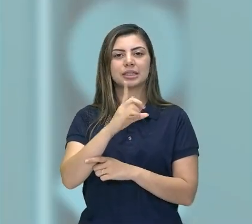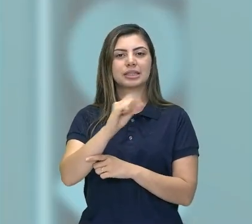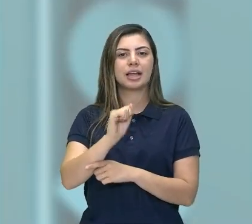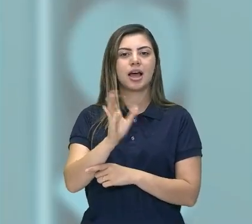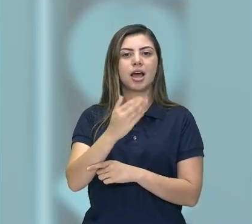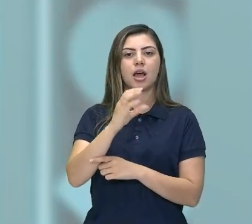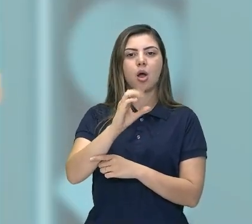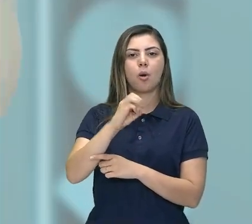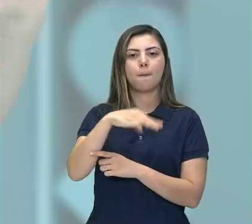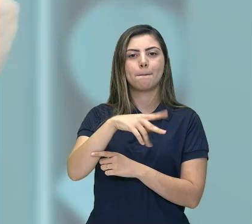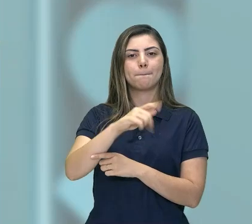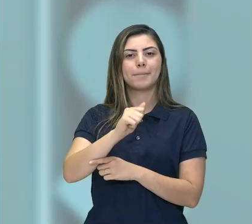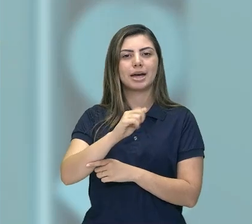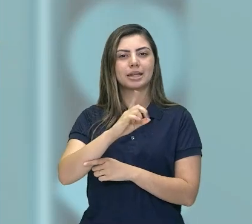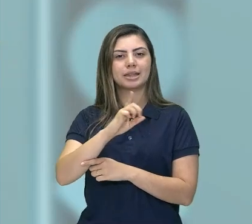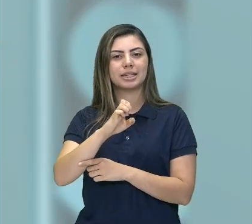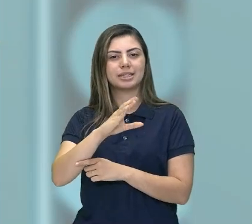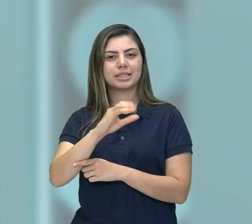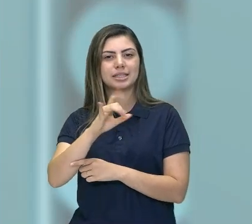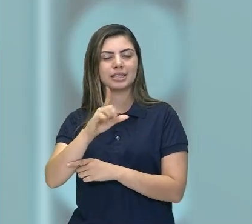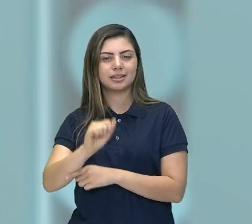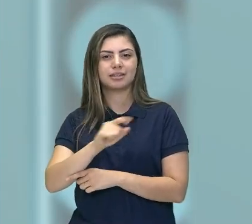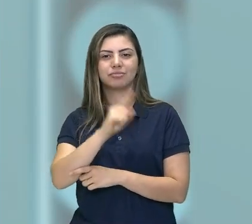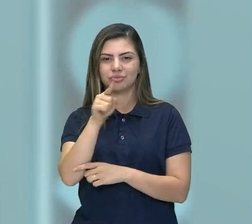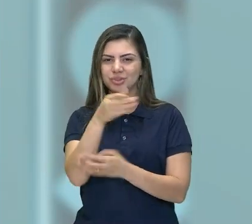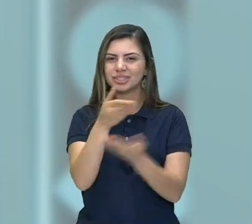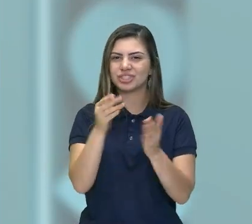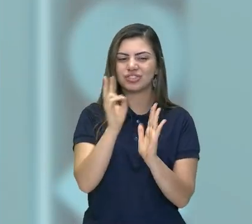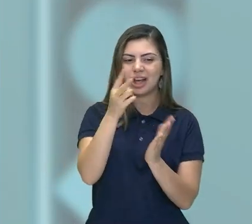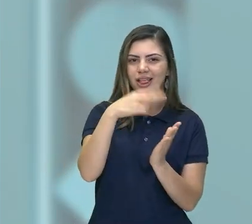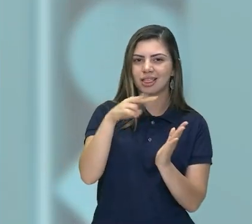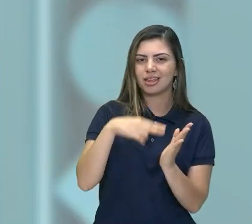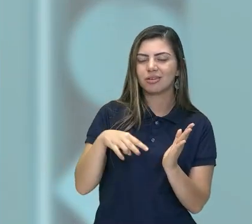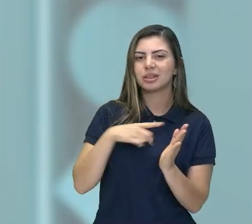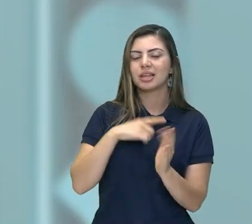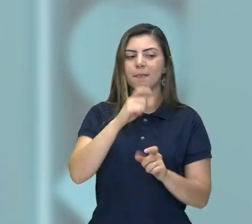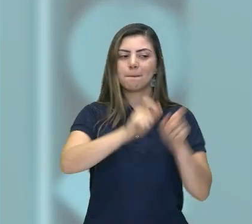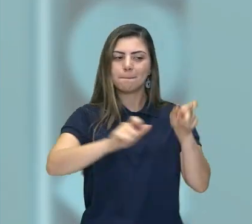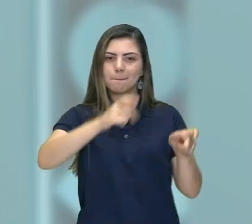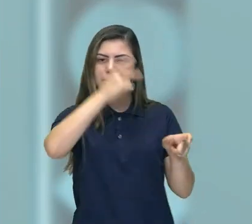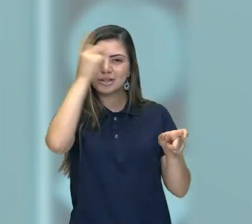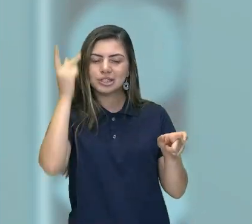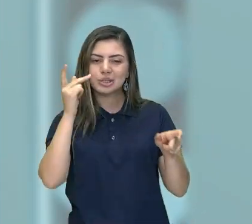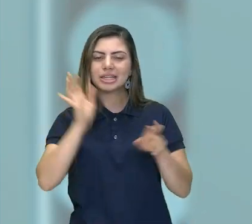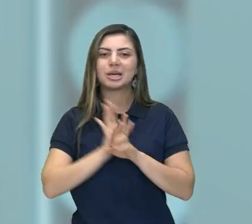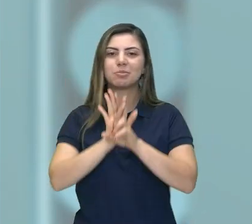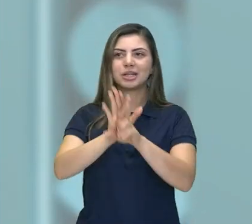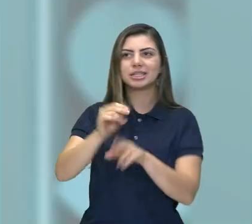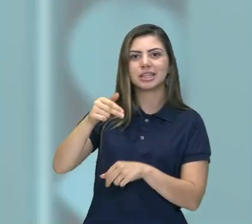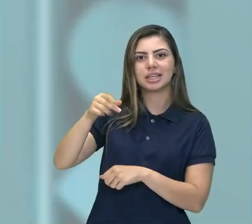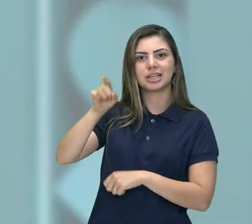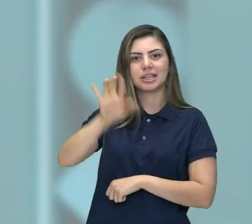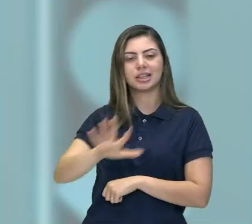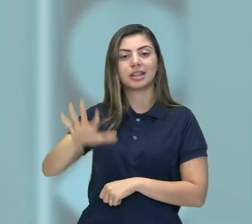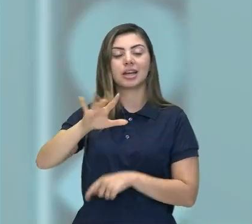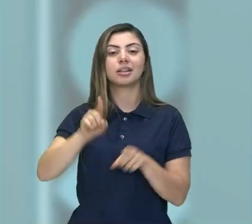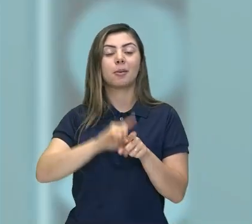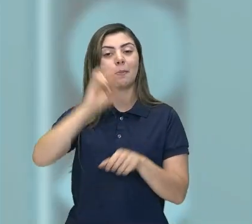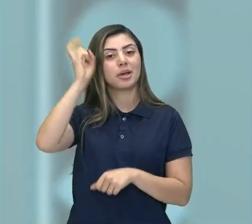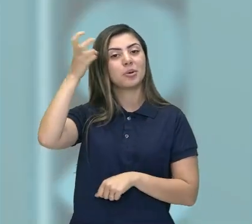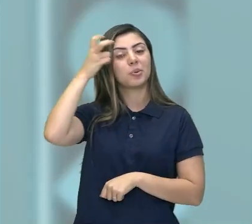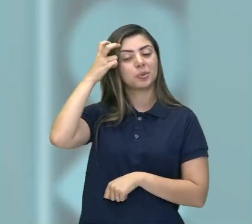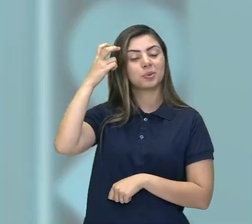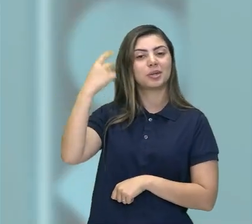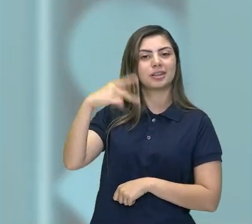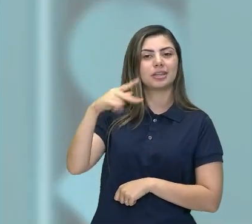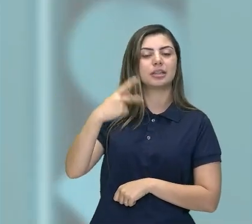gente percebe ali personagens que representam os nordestinos, elementos que representam a cultura nordestina. Então, a